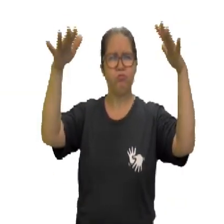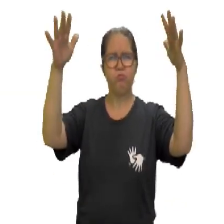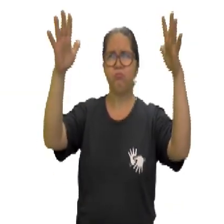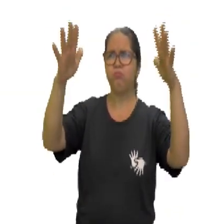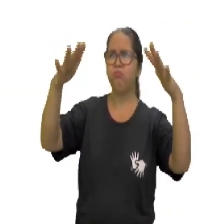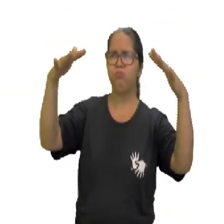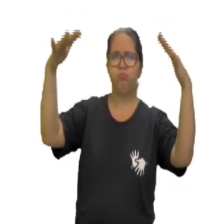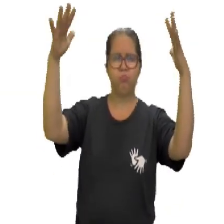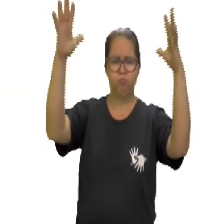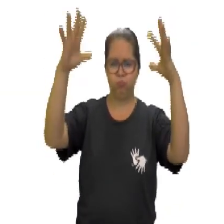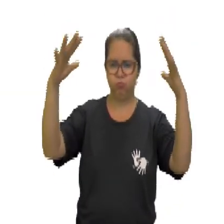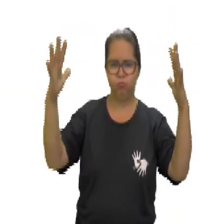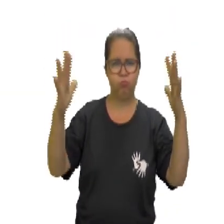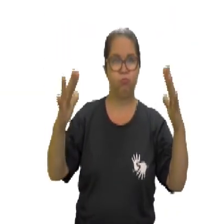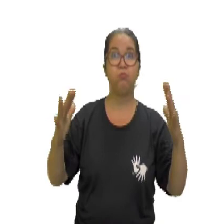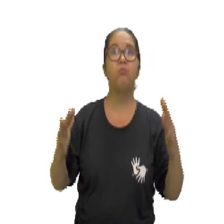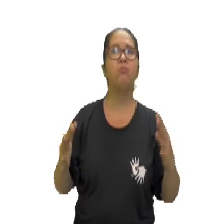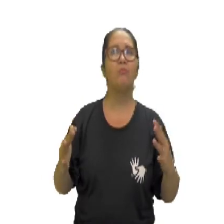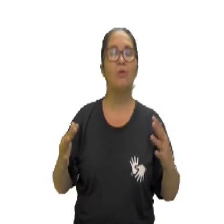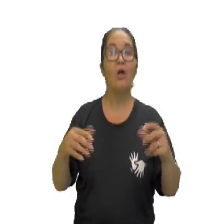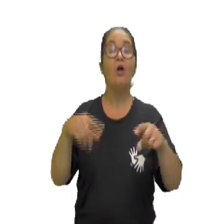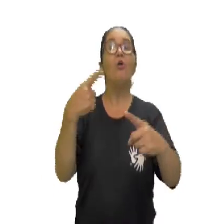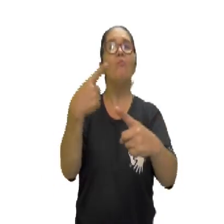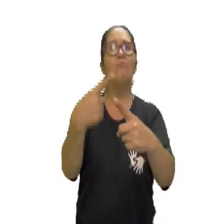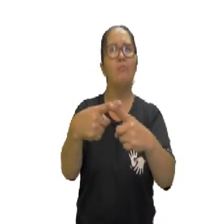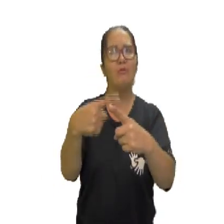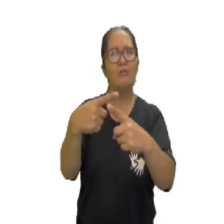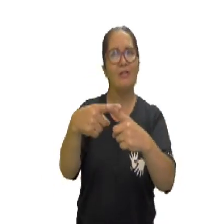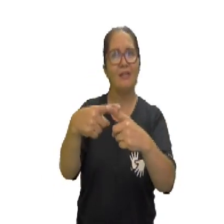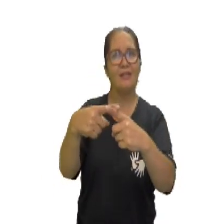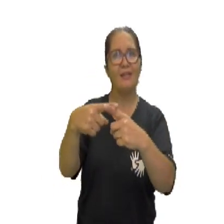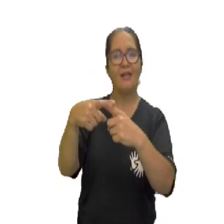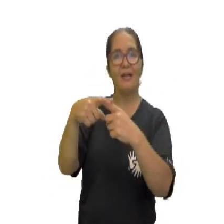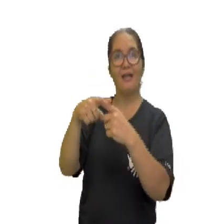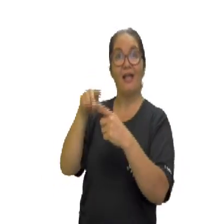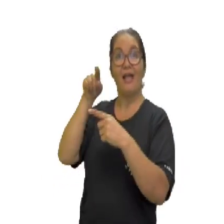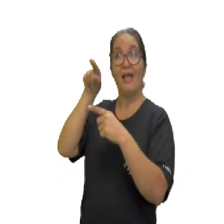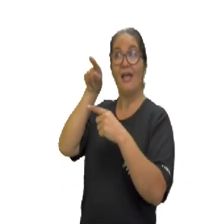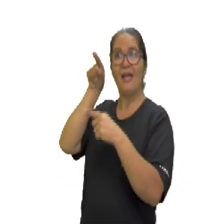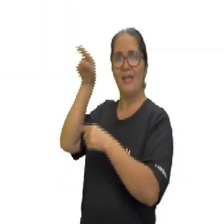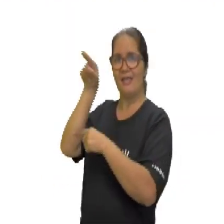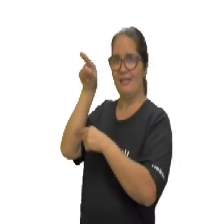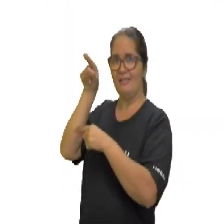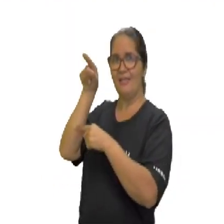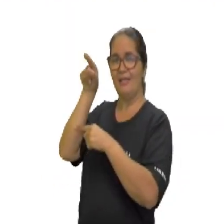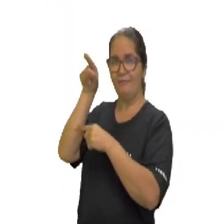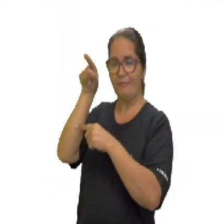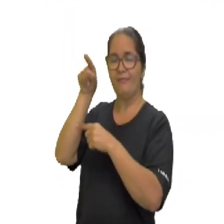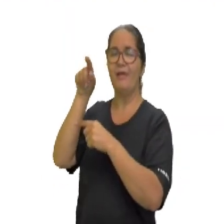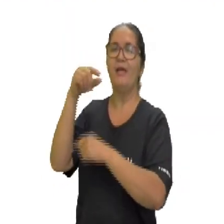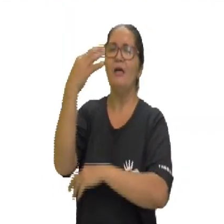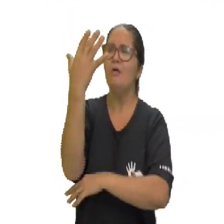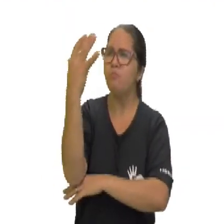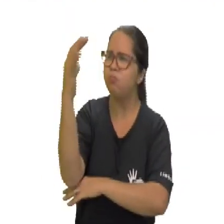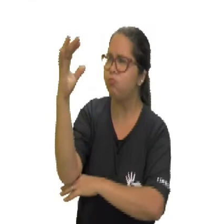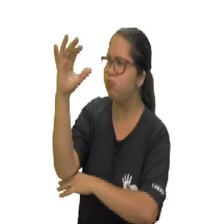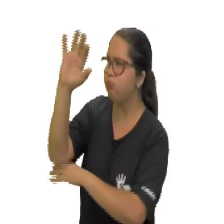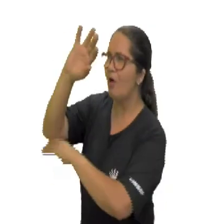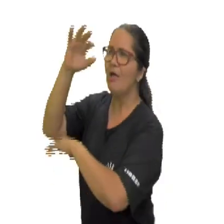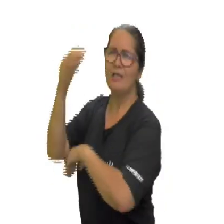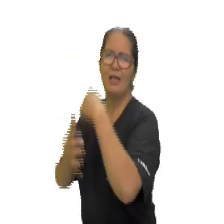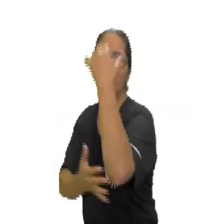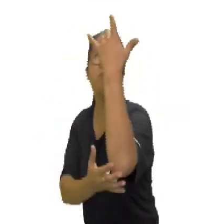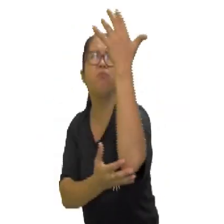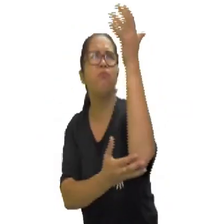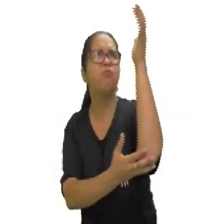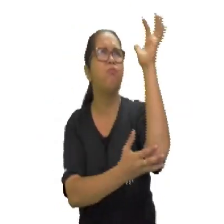maior planície inundada do mundo. Ele é muito respeitado no mundo todo e muito estudado. Por quê? É